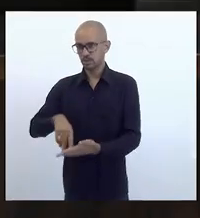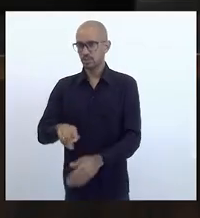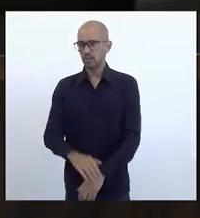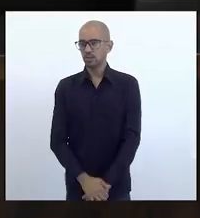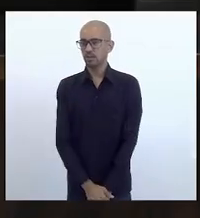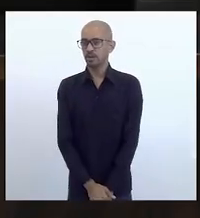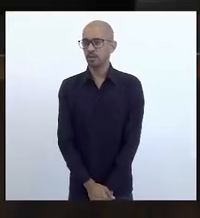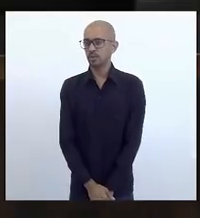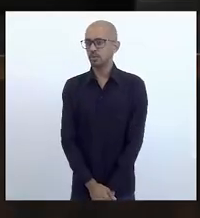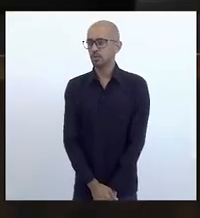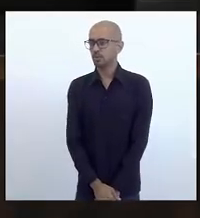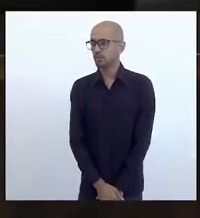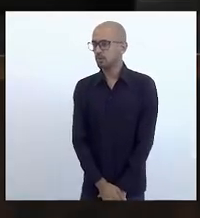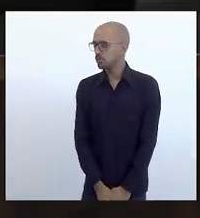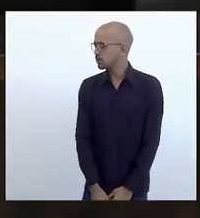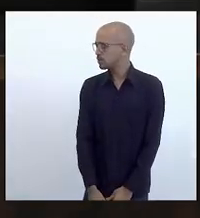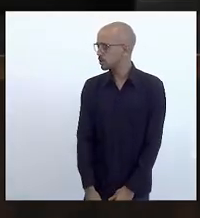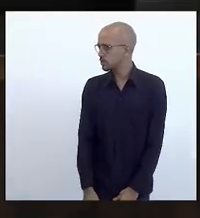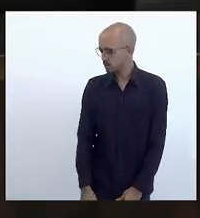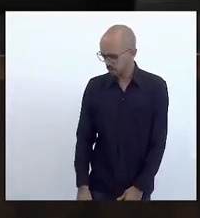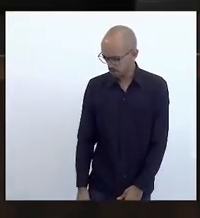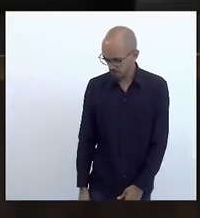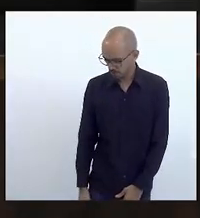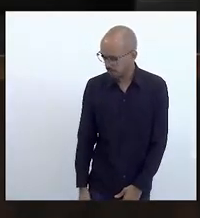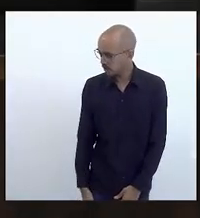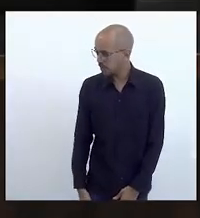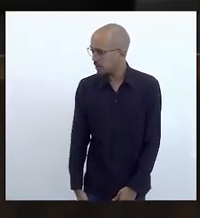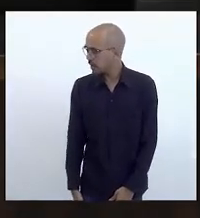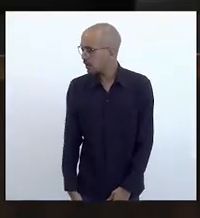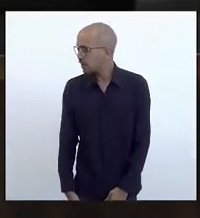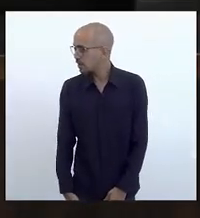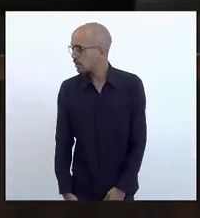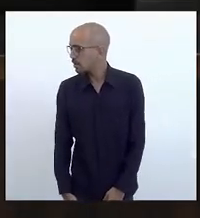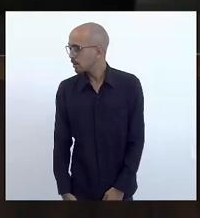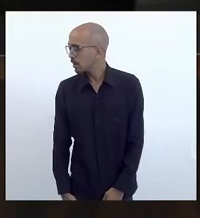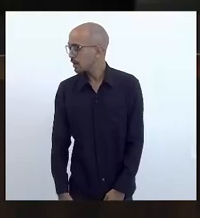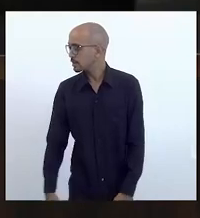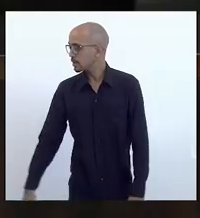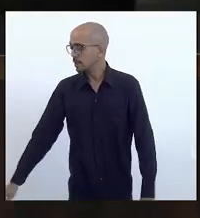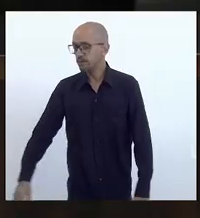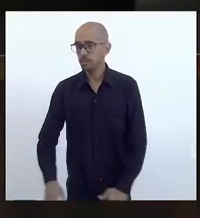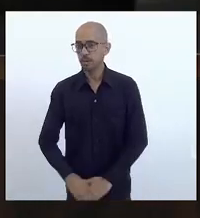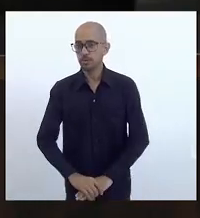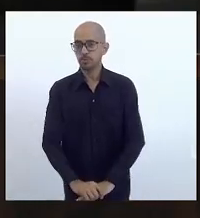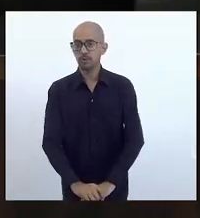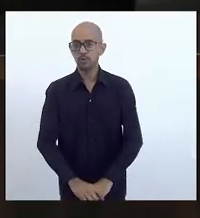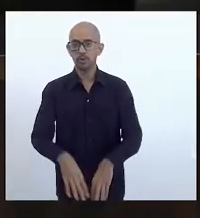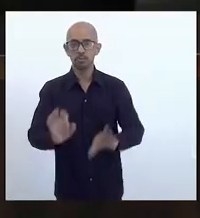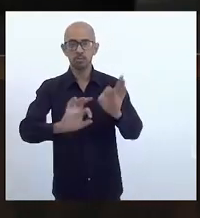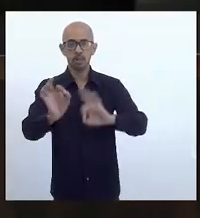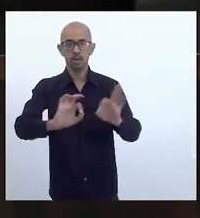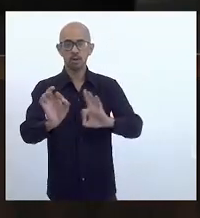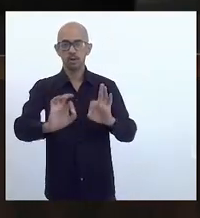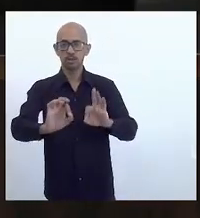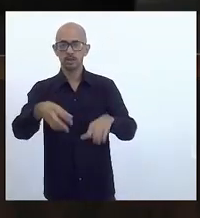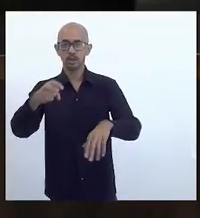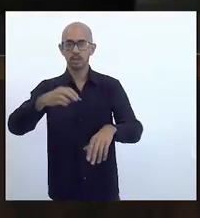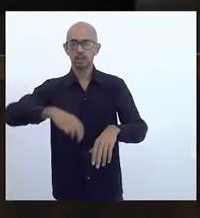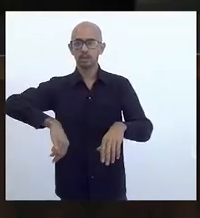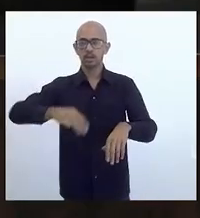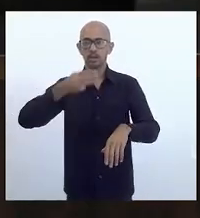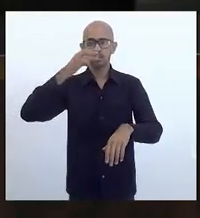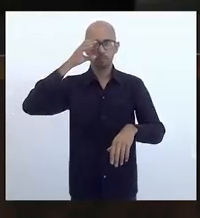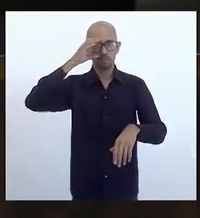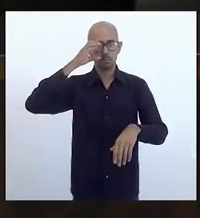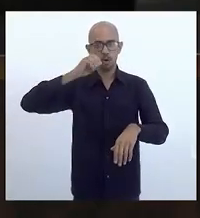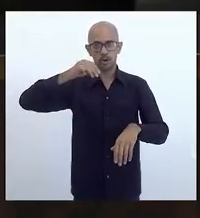A próxima inscrita é a deputada Marta Rocha. Antes, porém, pela ordem, bem rápido, deputada Mônica, mas a deputada Marta Rocha já